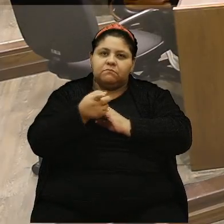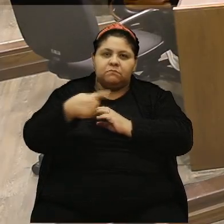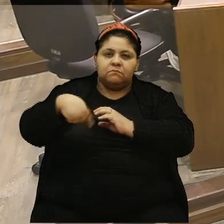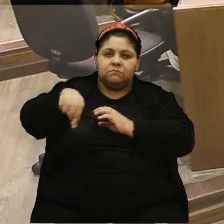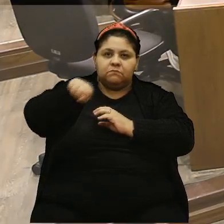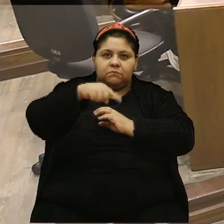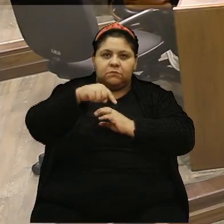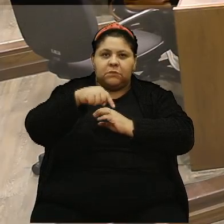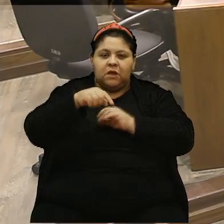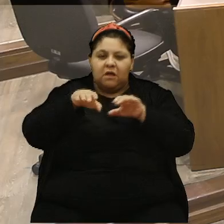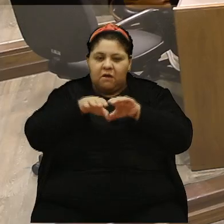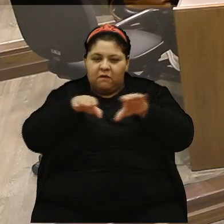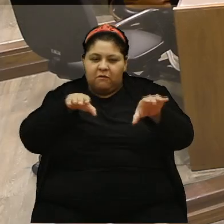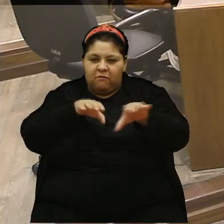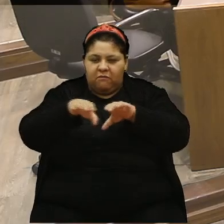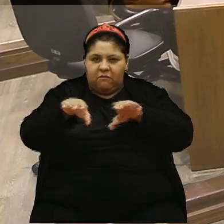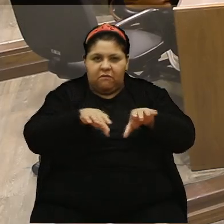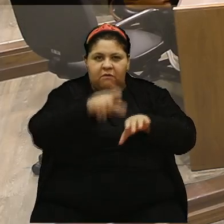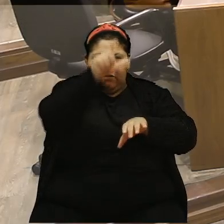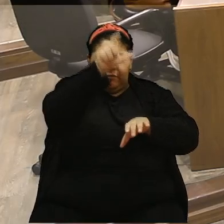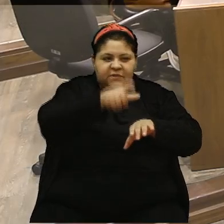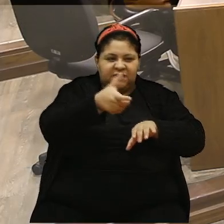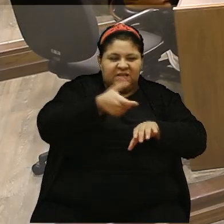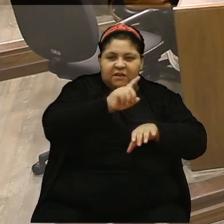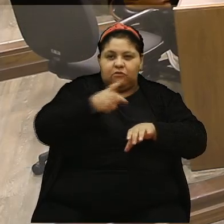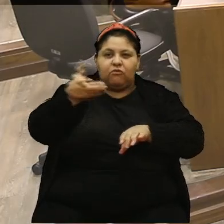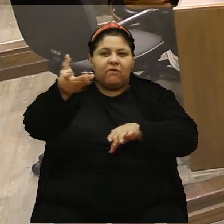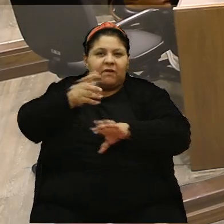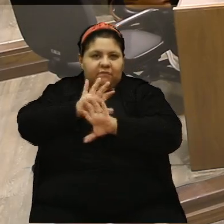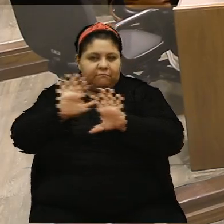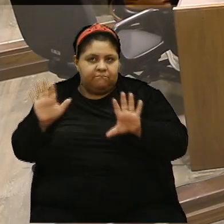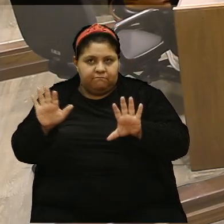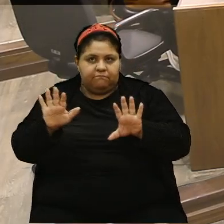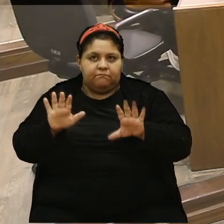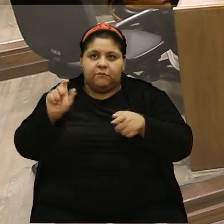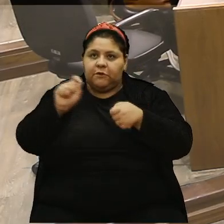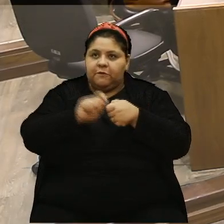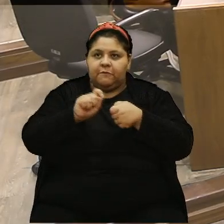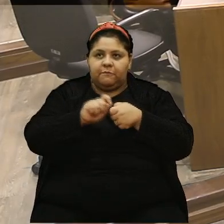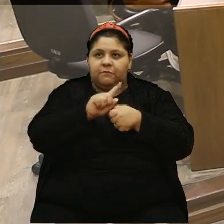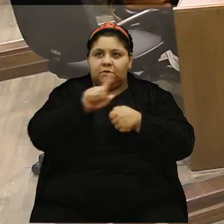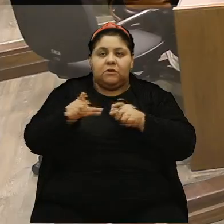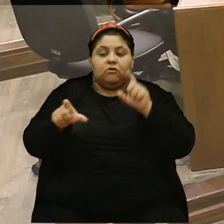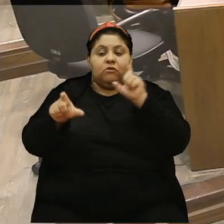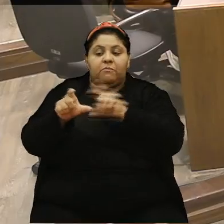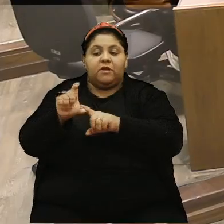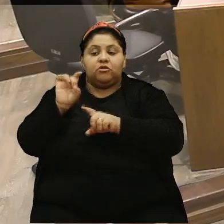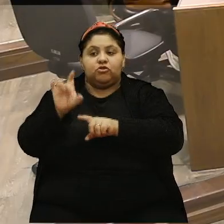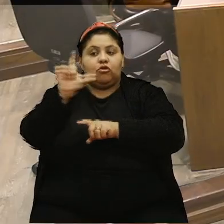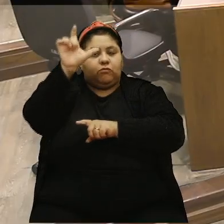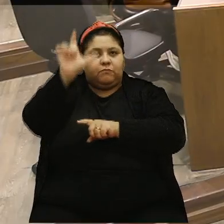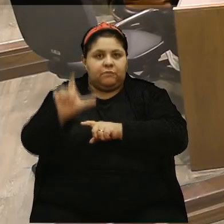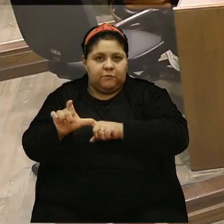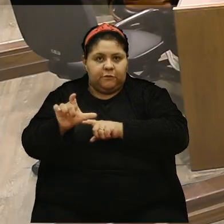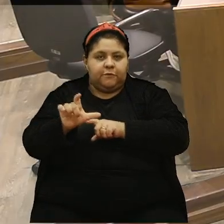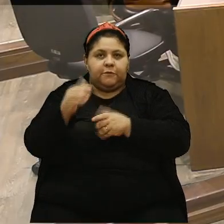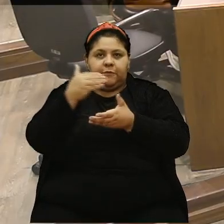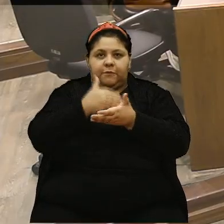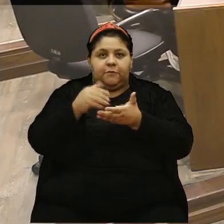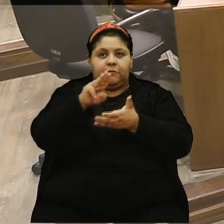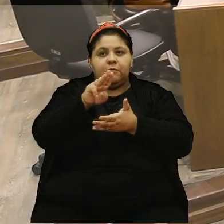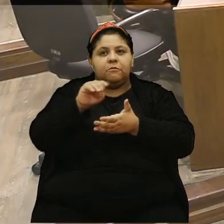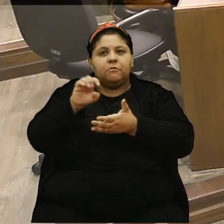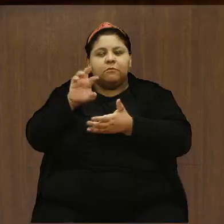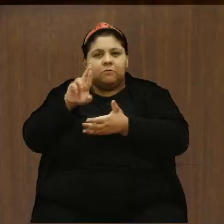eu separo sempre entre aqueles que querem e aqueles que não querem, né? Porque, fazer muitas vezes não depende exclusivamente deles. O secretário Weber